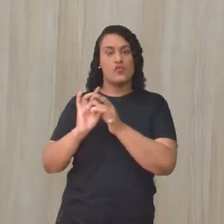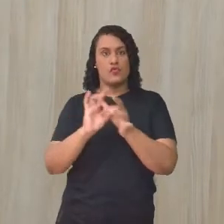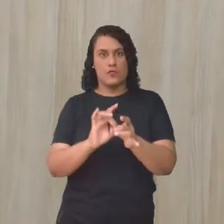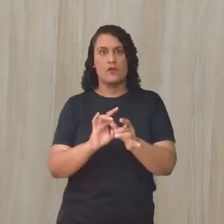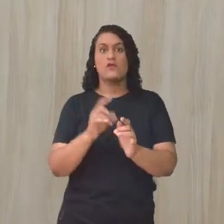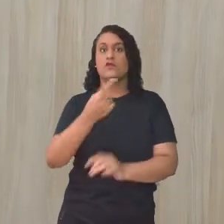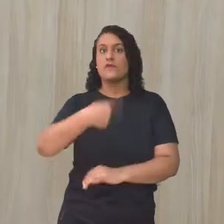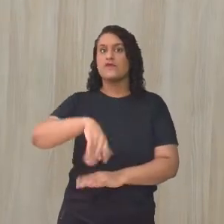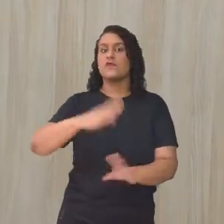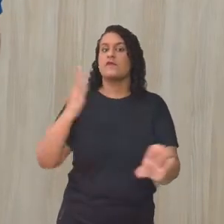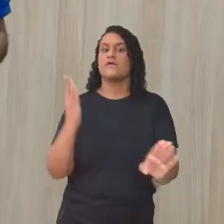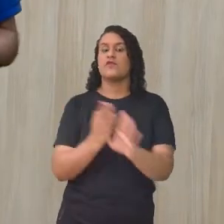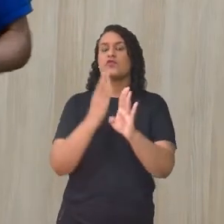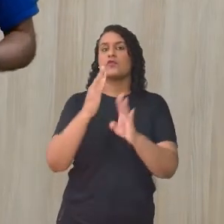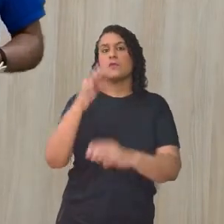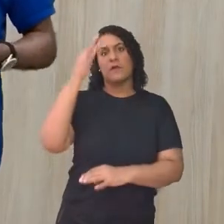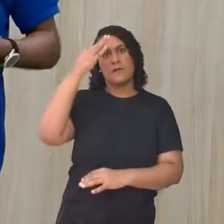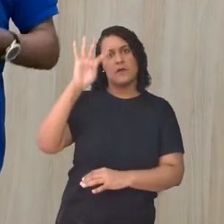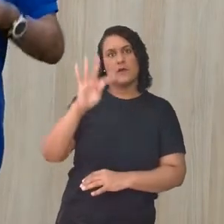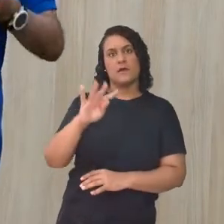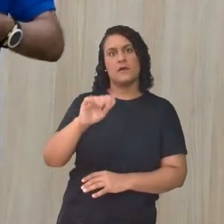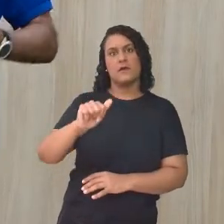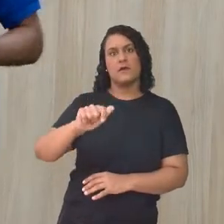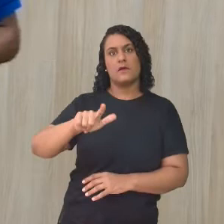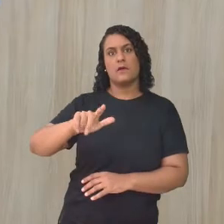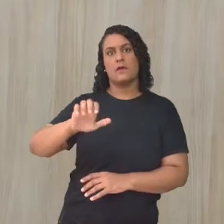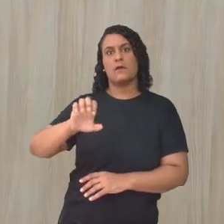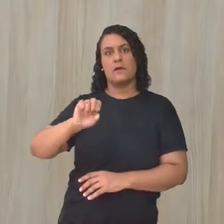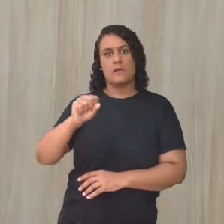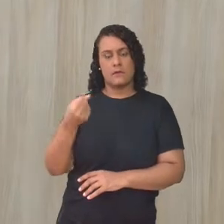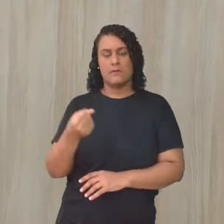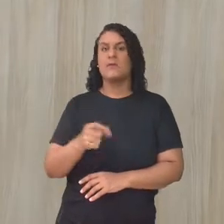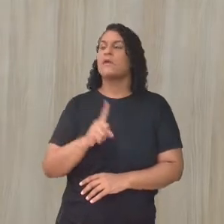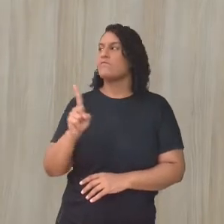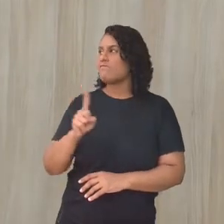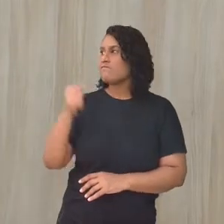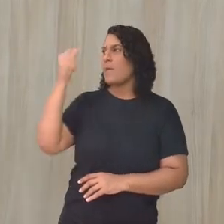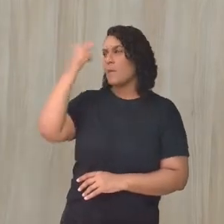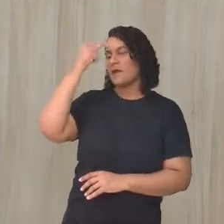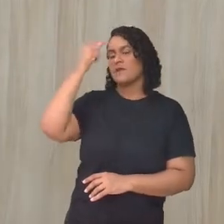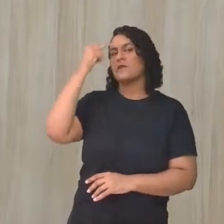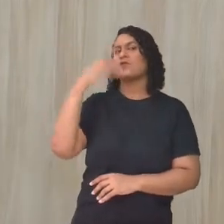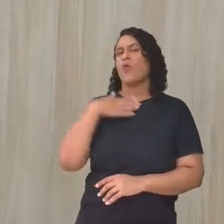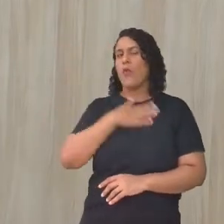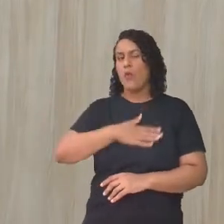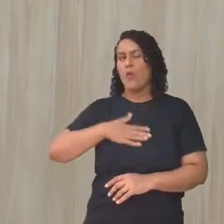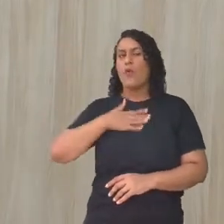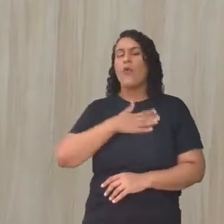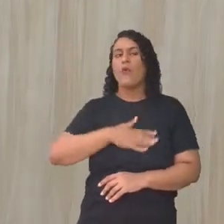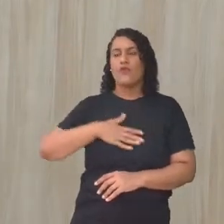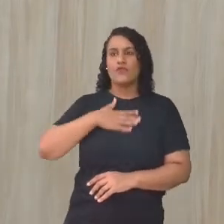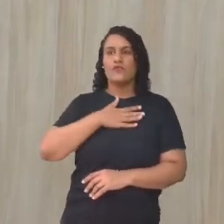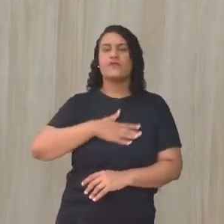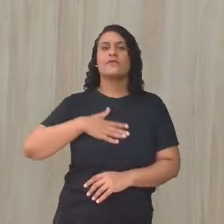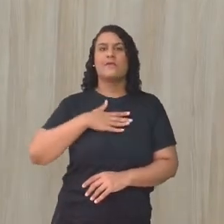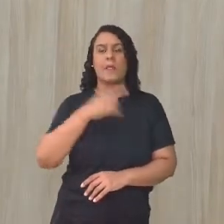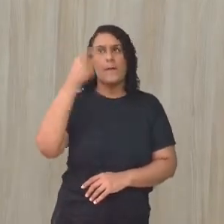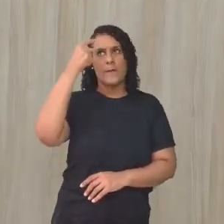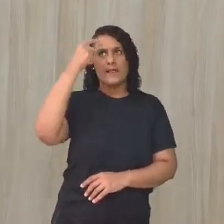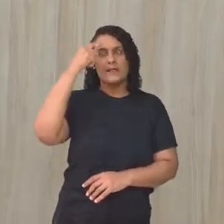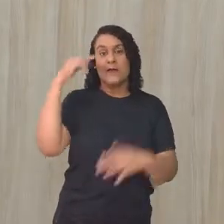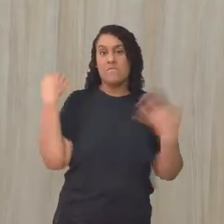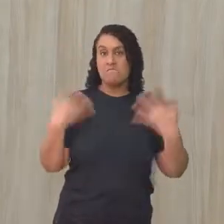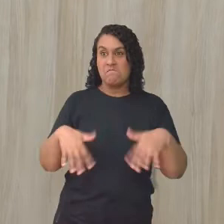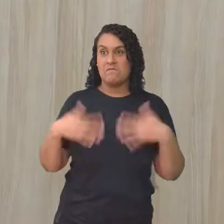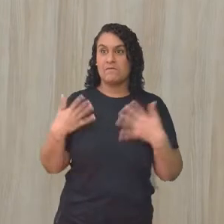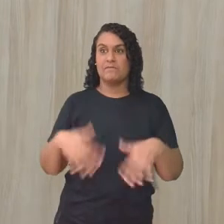teorema de Tales. Tales de Mileto, ele gosta muito de desenvolver esse tipo de raciocínio aí para vocês. Então, veja que eu tenho